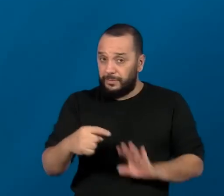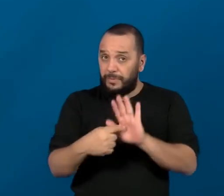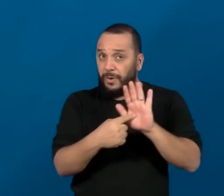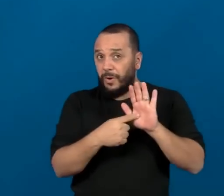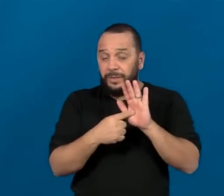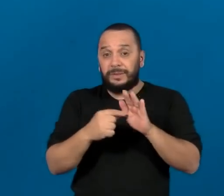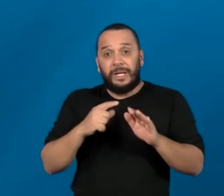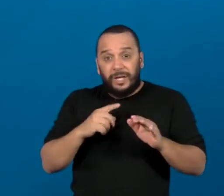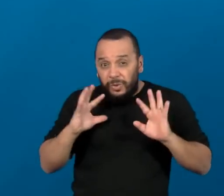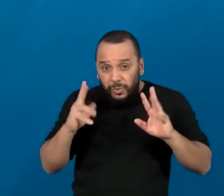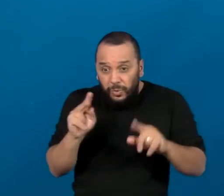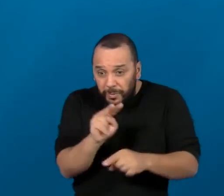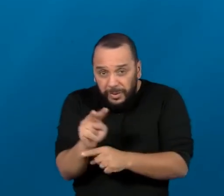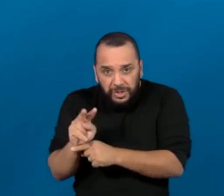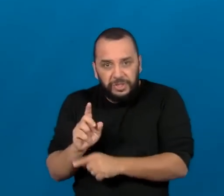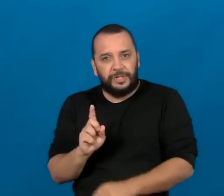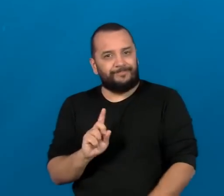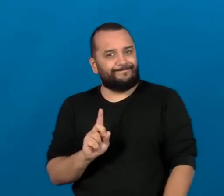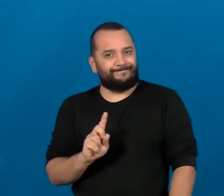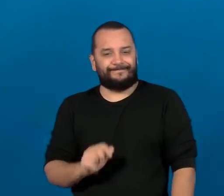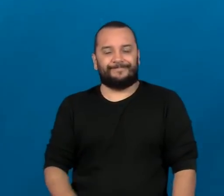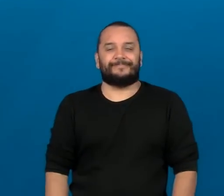estão protegidas.